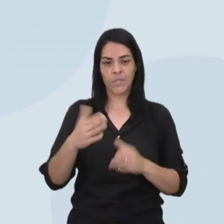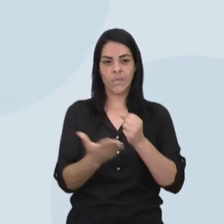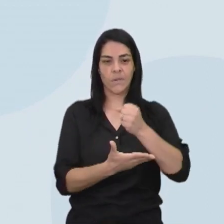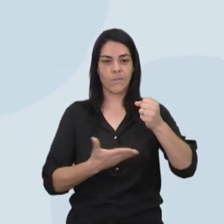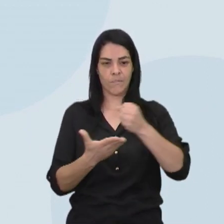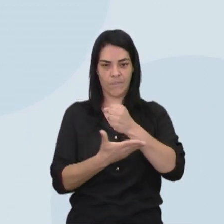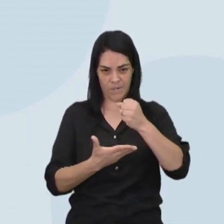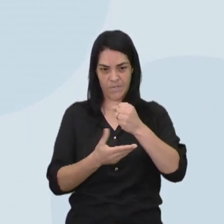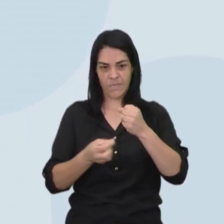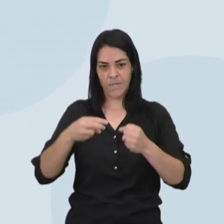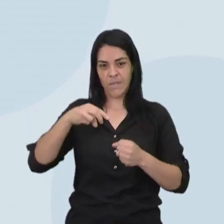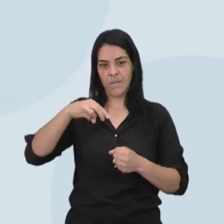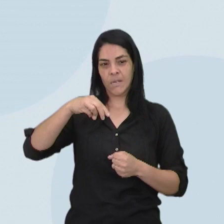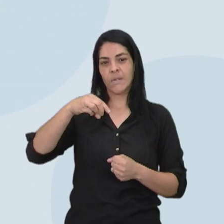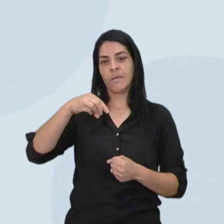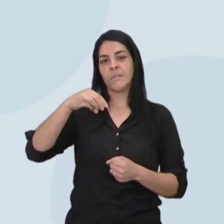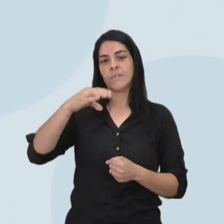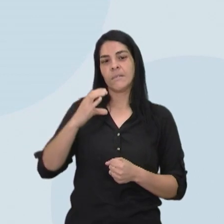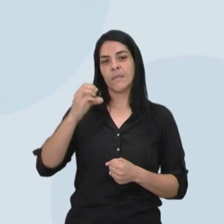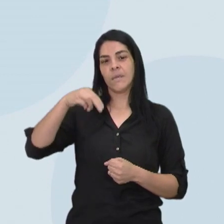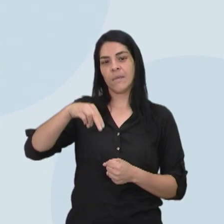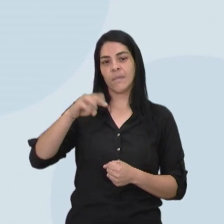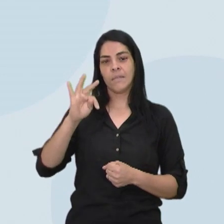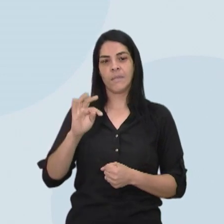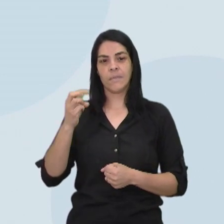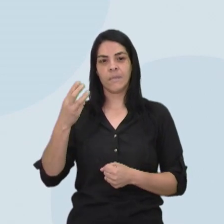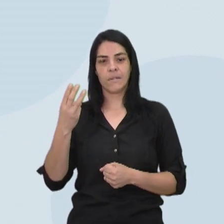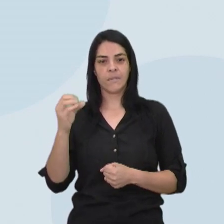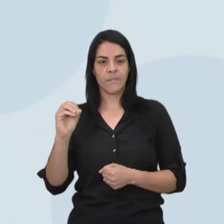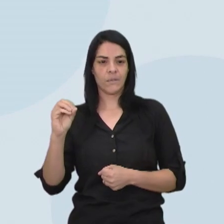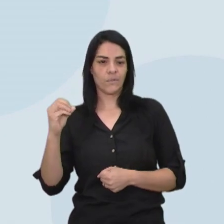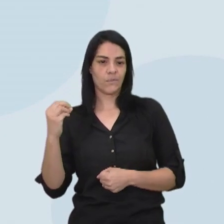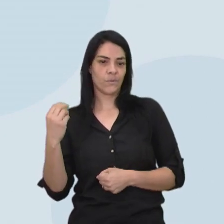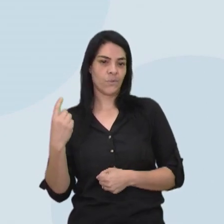M13, CNT 301. E